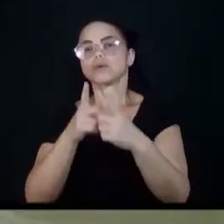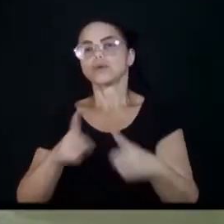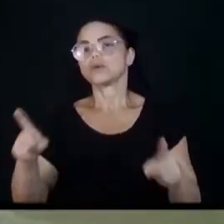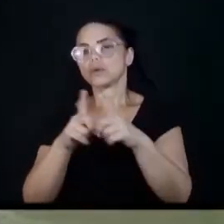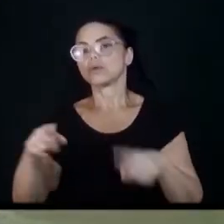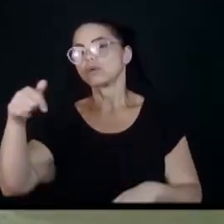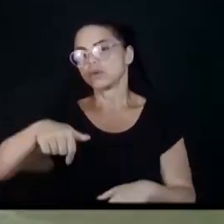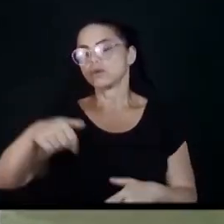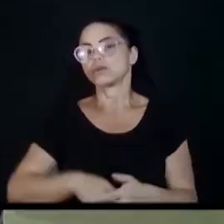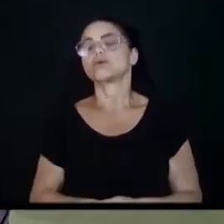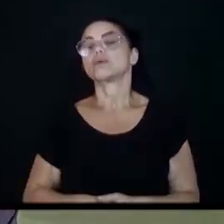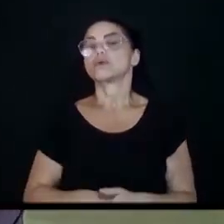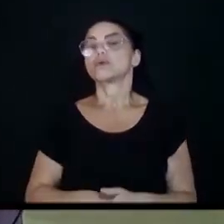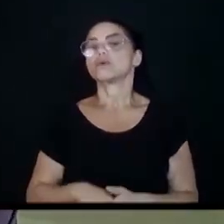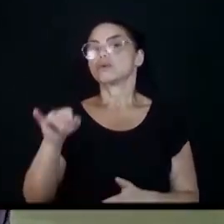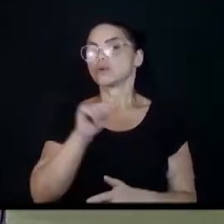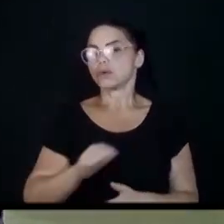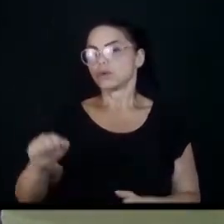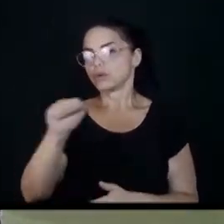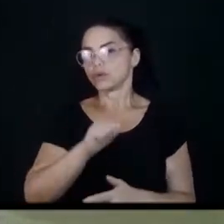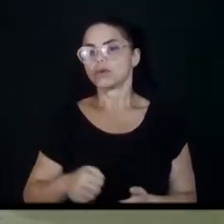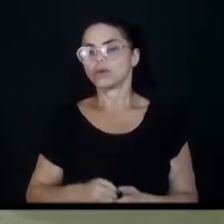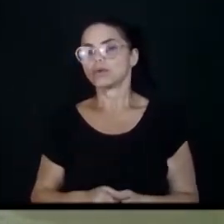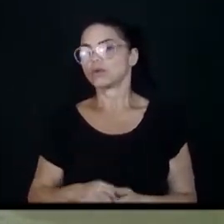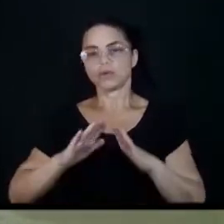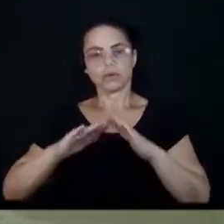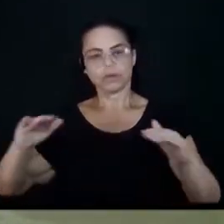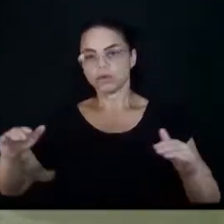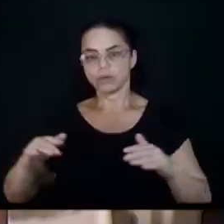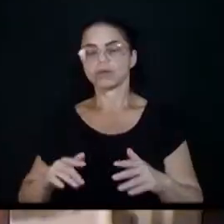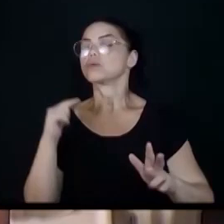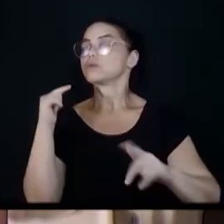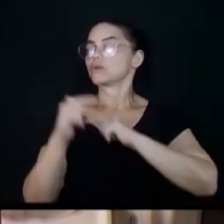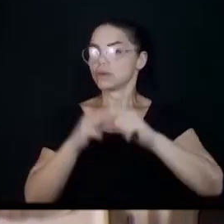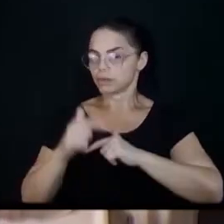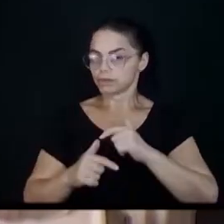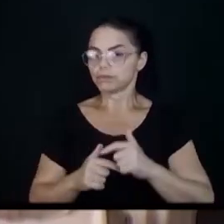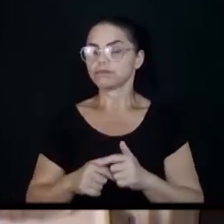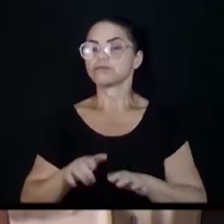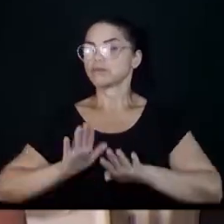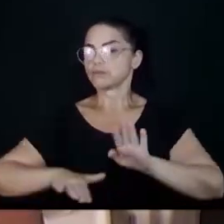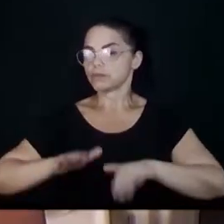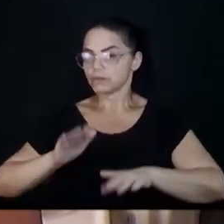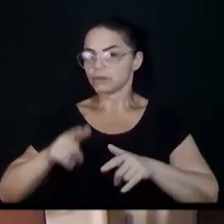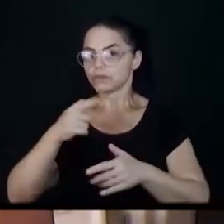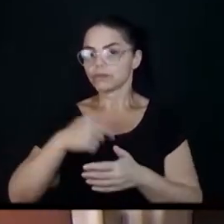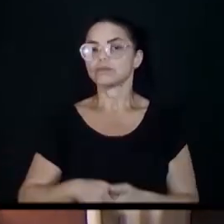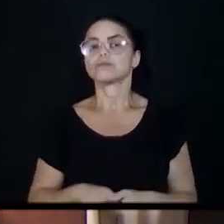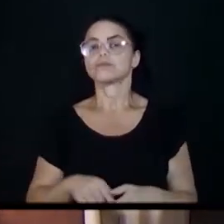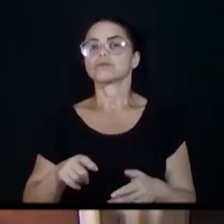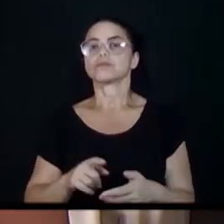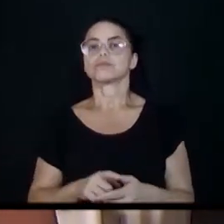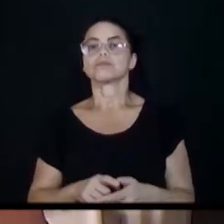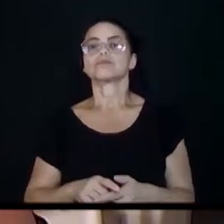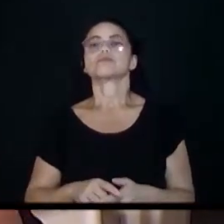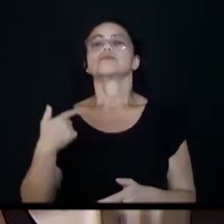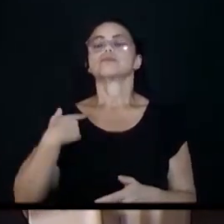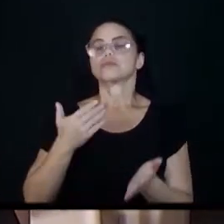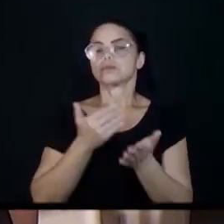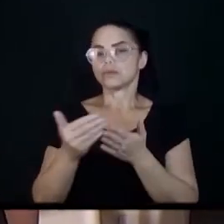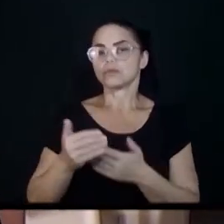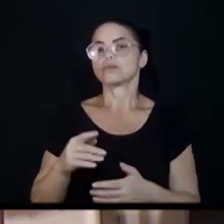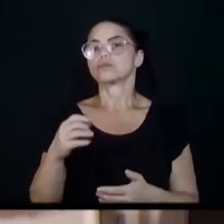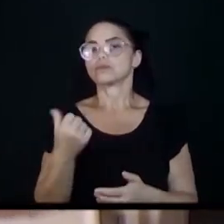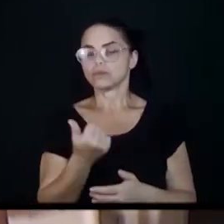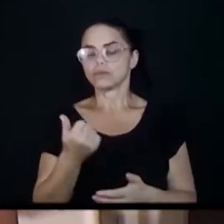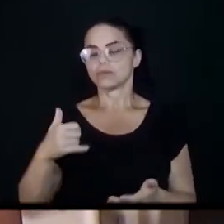Ser, não é só crianças que nós trabalhamos com a percussão, tá? Então, as crianças iniciam a partir dos 6 anos e